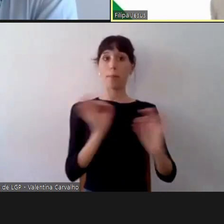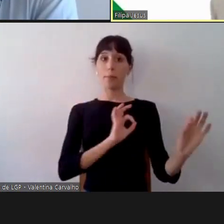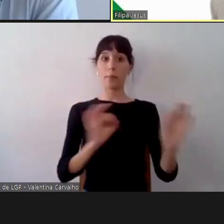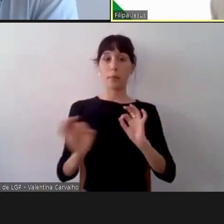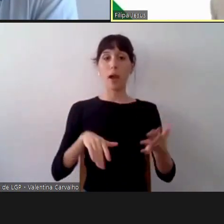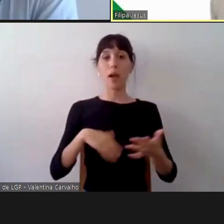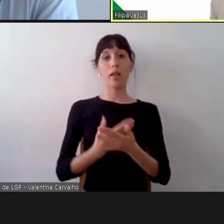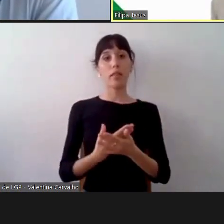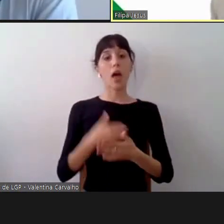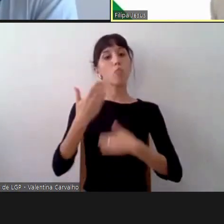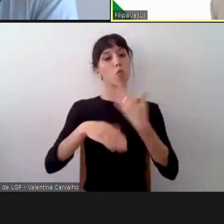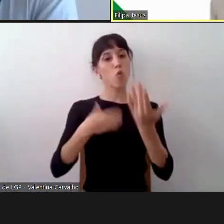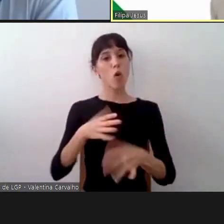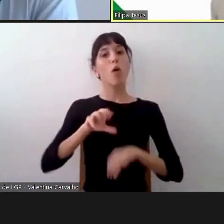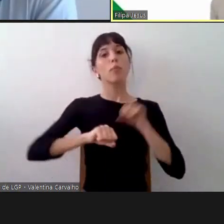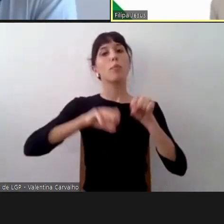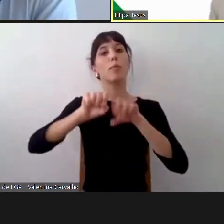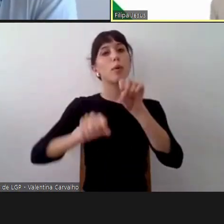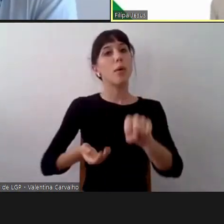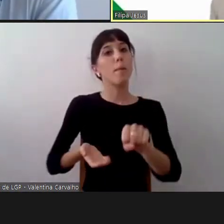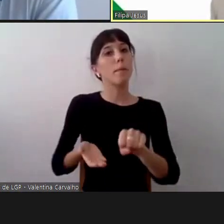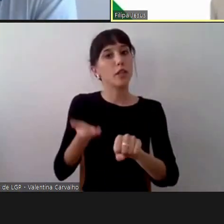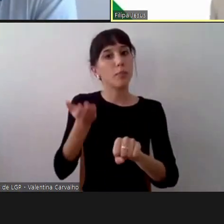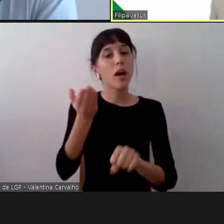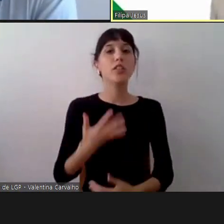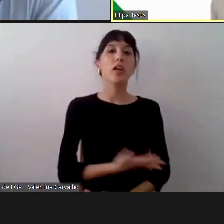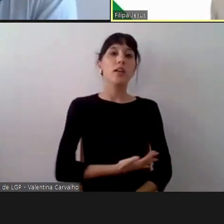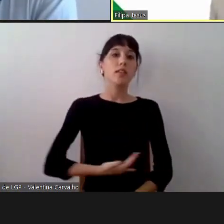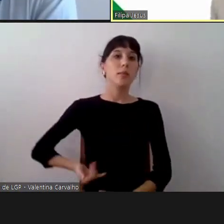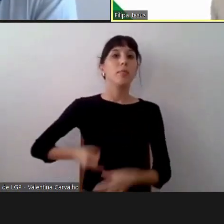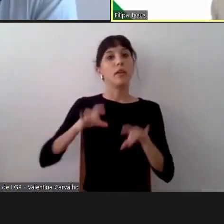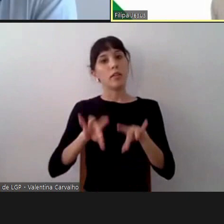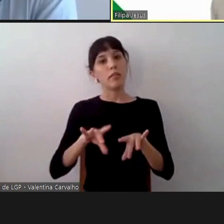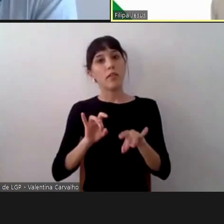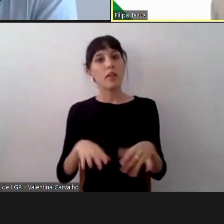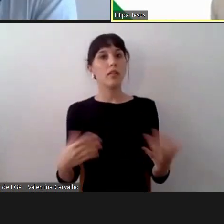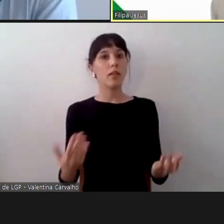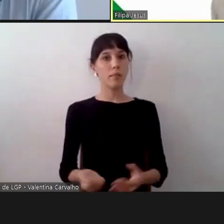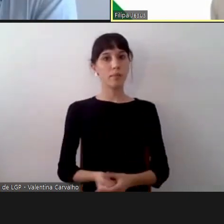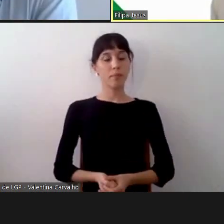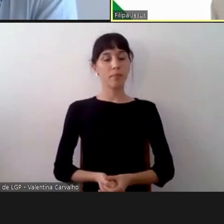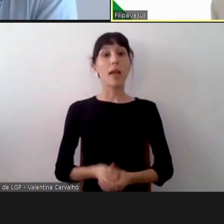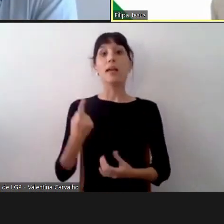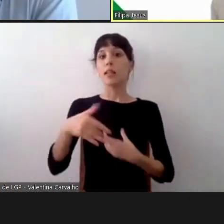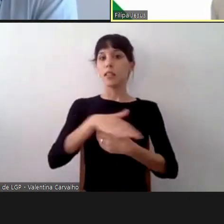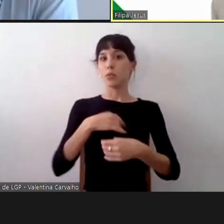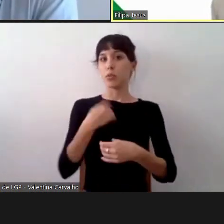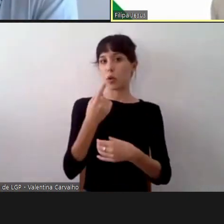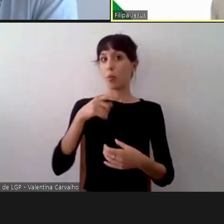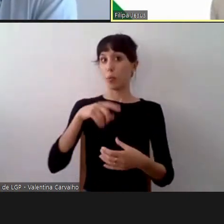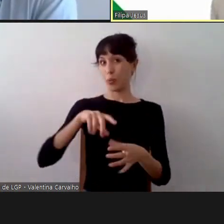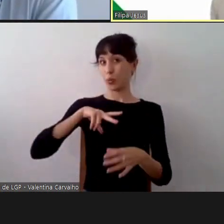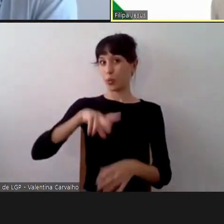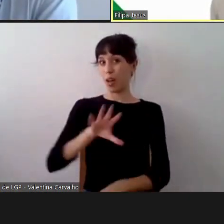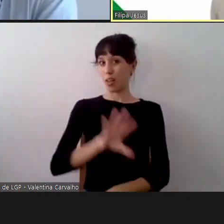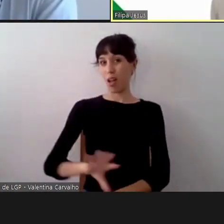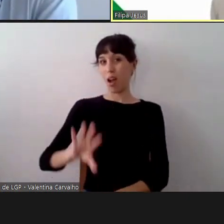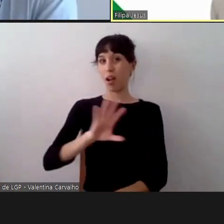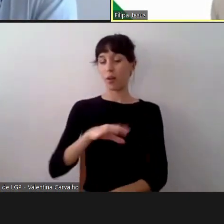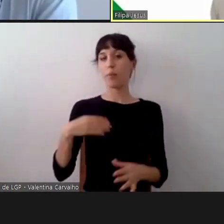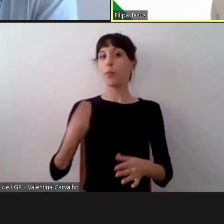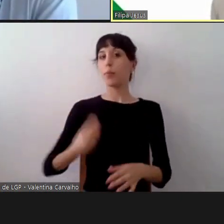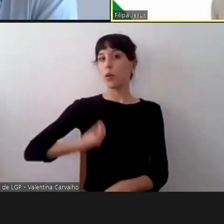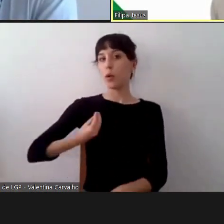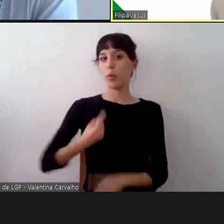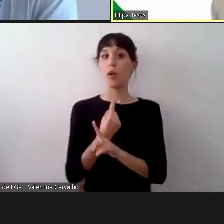maiores possibilidades de não cair numa situação de desemprego. Nós temos uma situação em Portugal muito preocupante, porque temos uma população